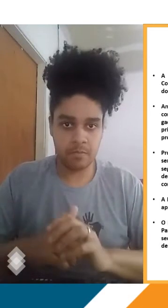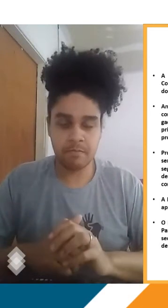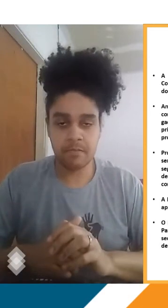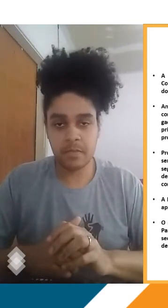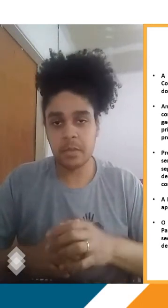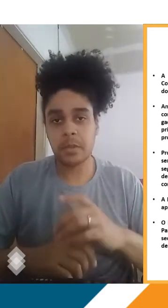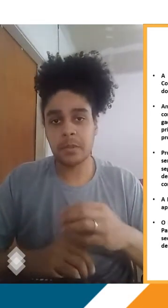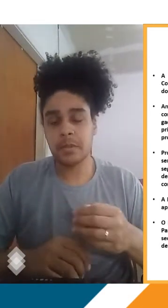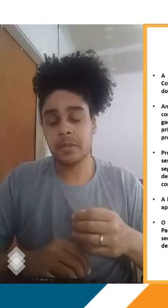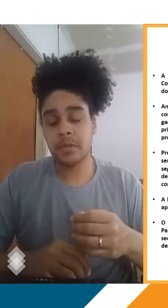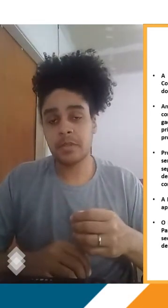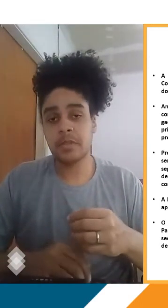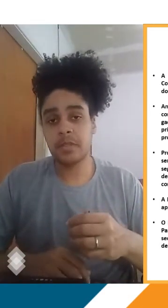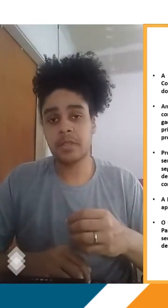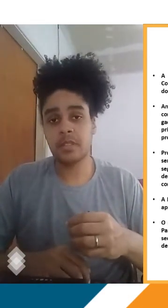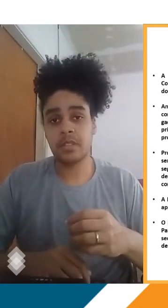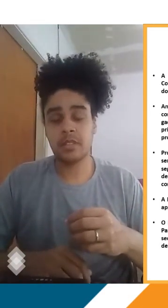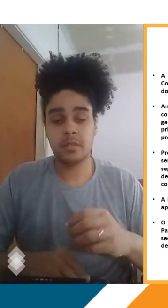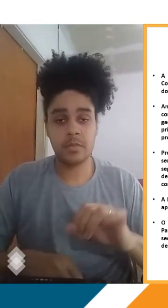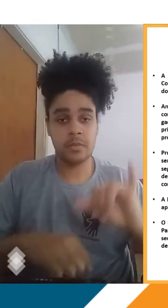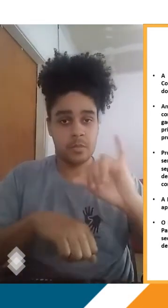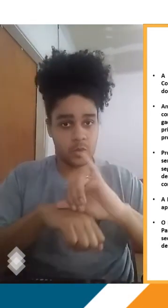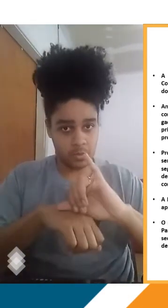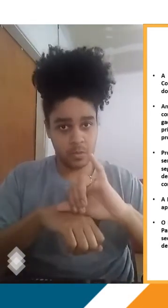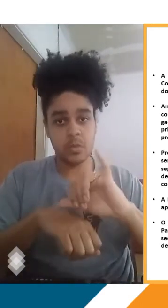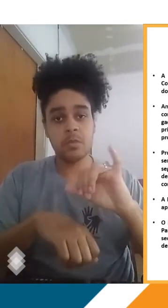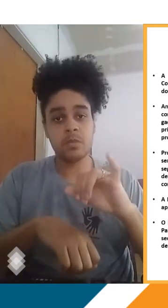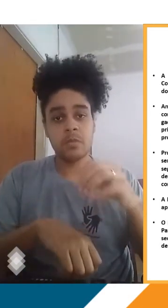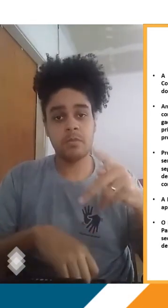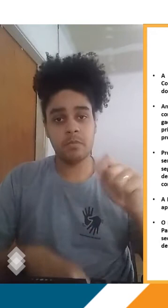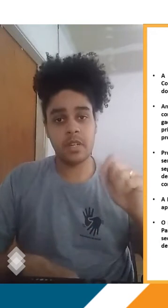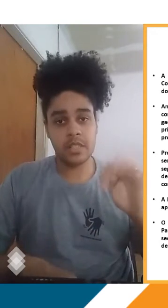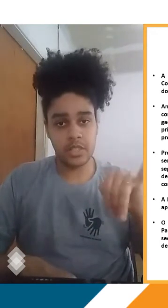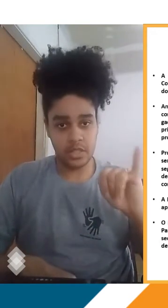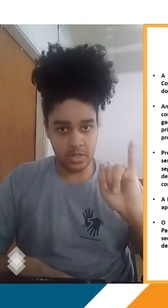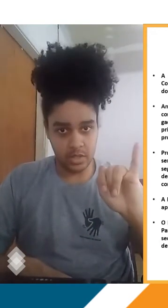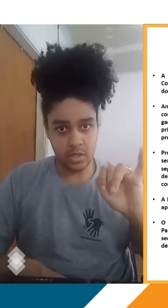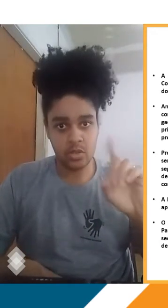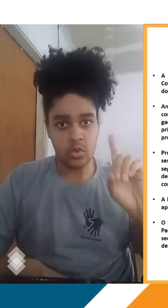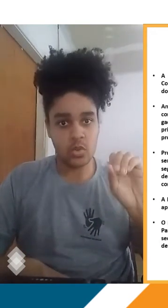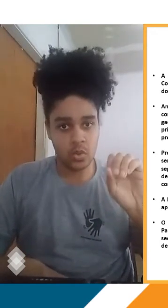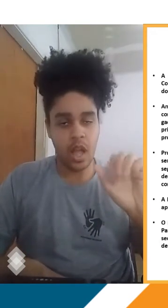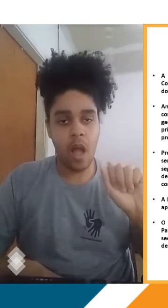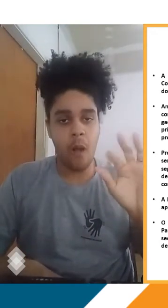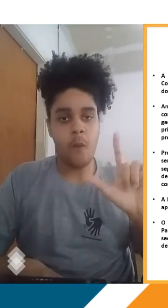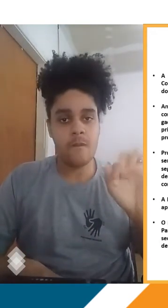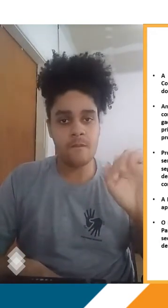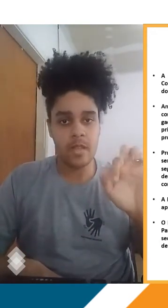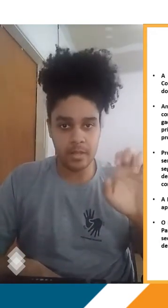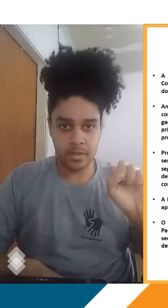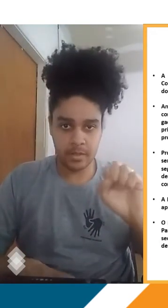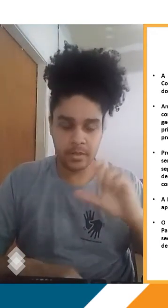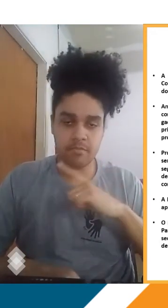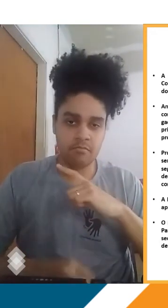Partido Alferes destaca-se pela atividade da produção de tomate, e Paraíba do Sul está recuperando seu polo turístico,